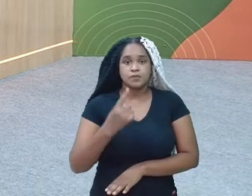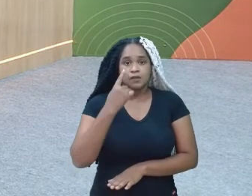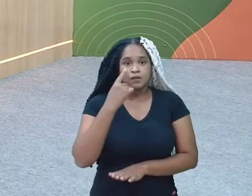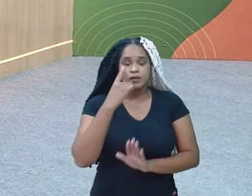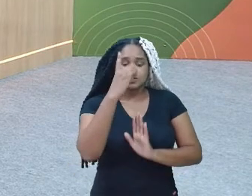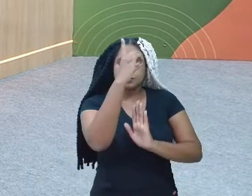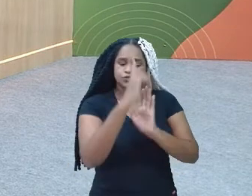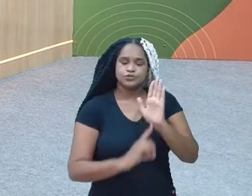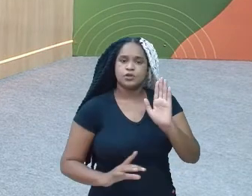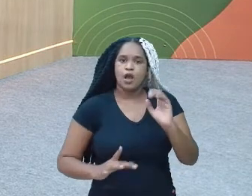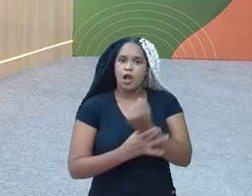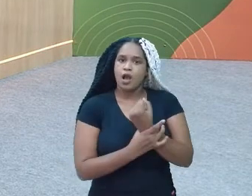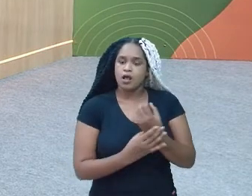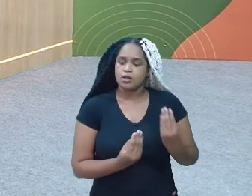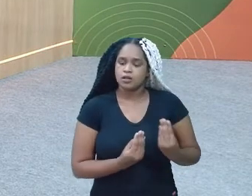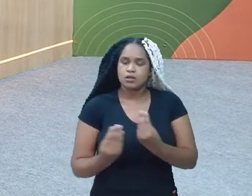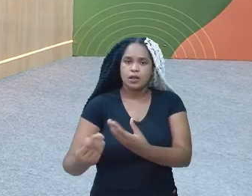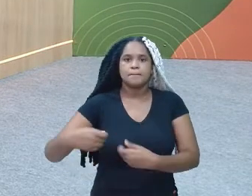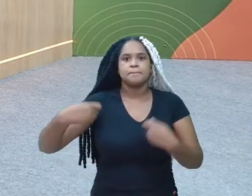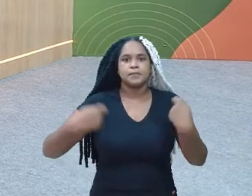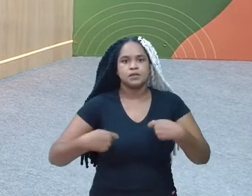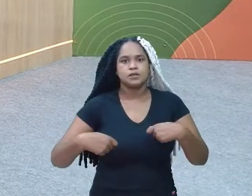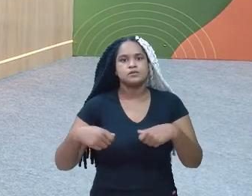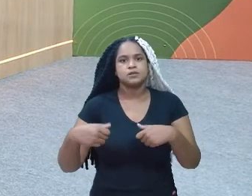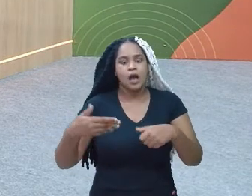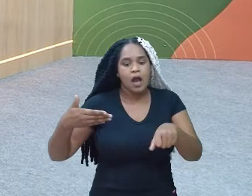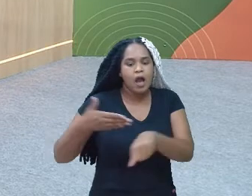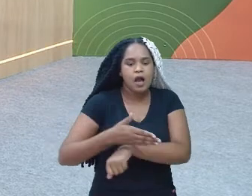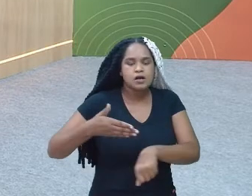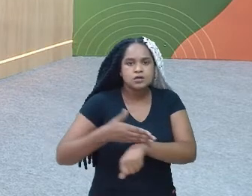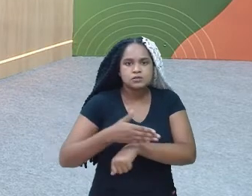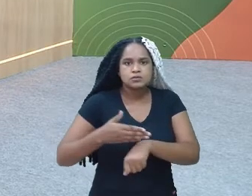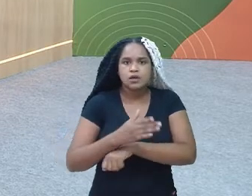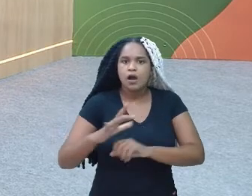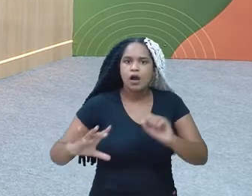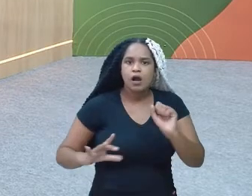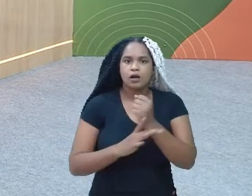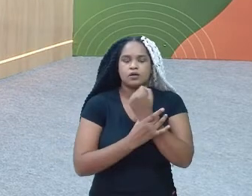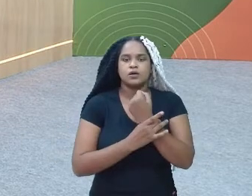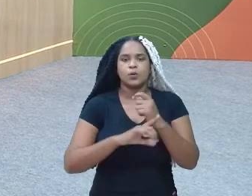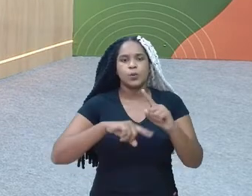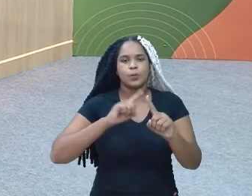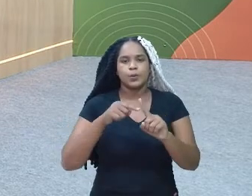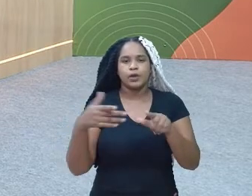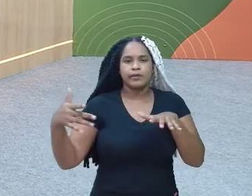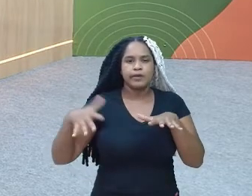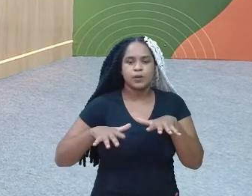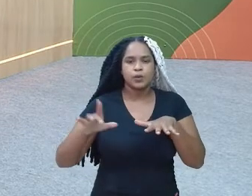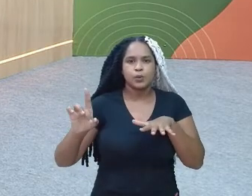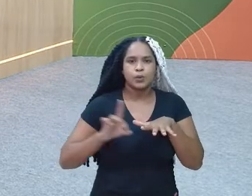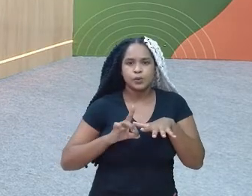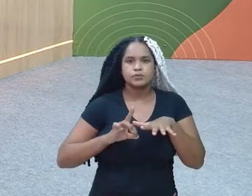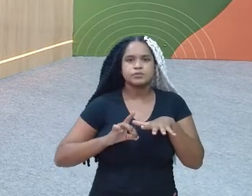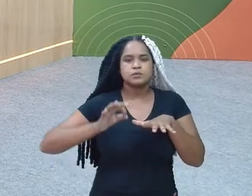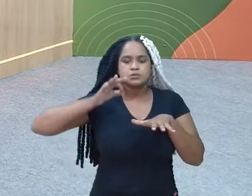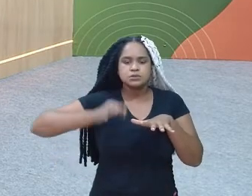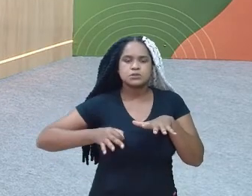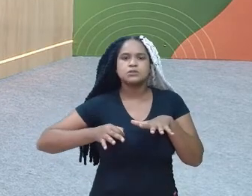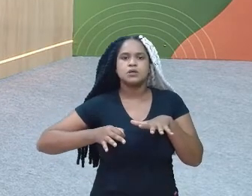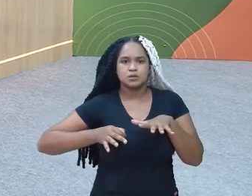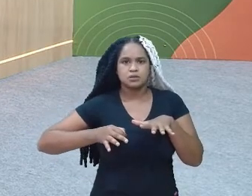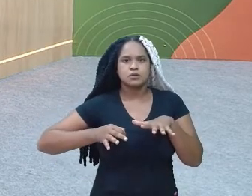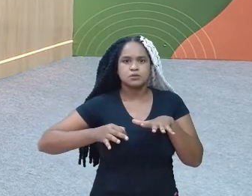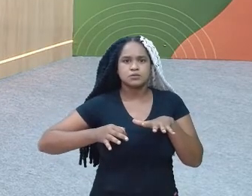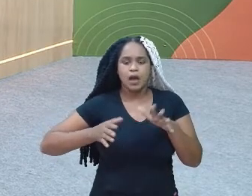de fato, garantido, esse acesso precisa ser garantido para que essa inclusão aconteça com